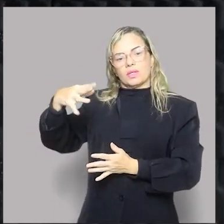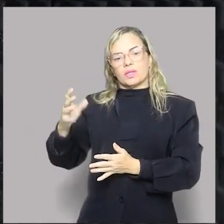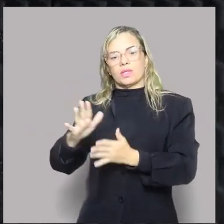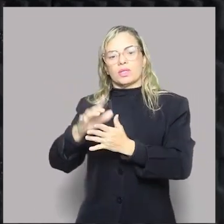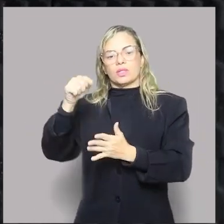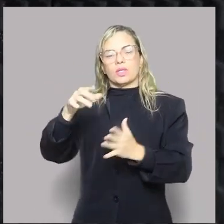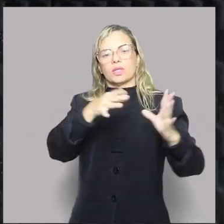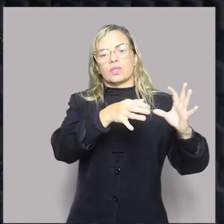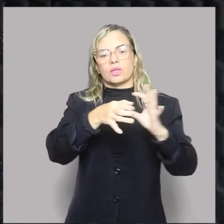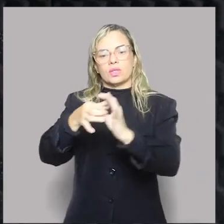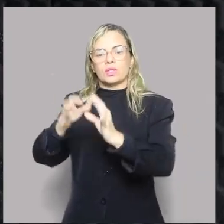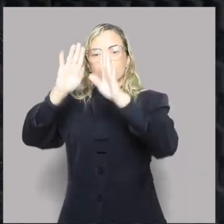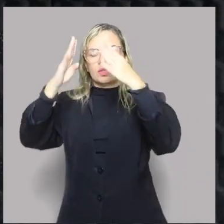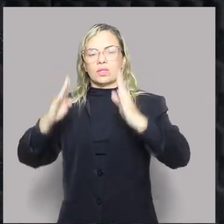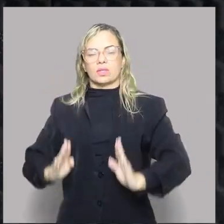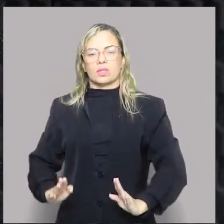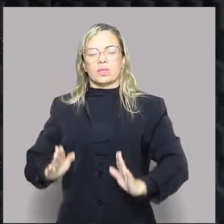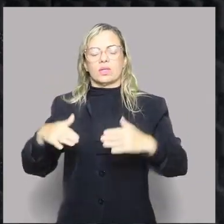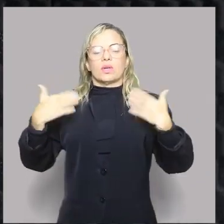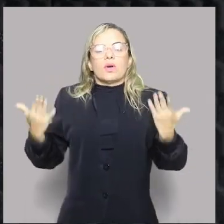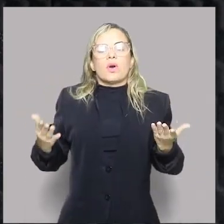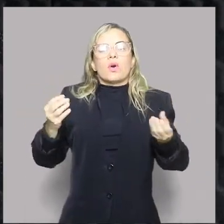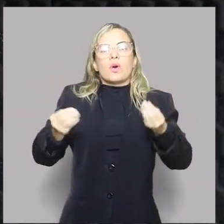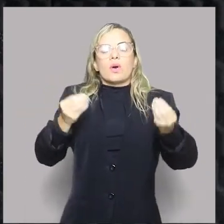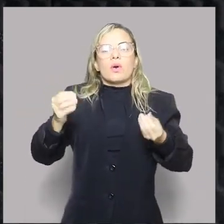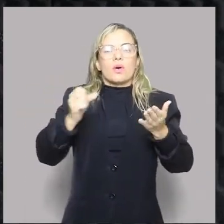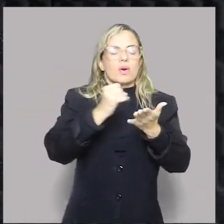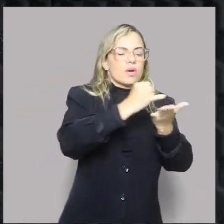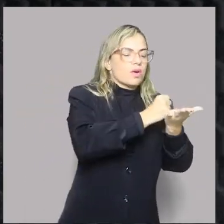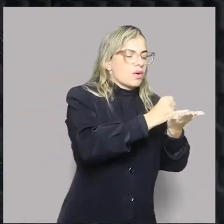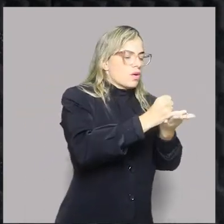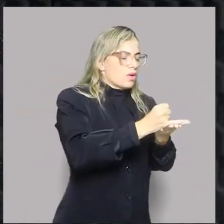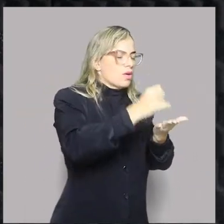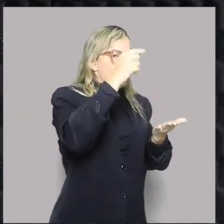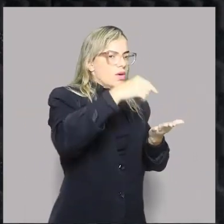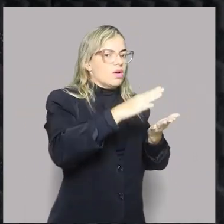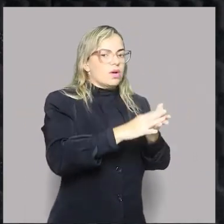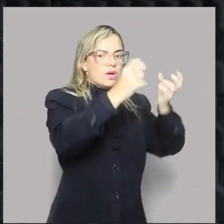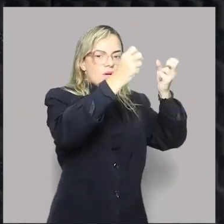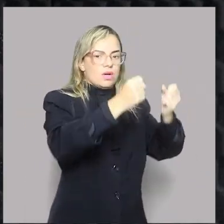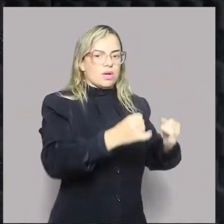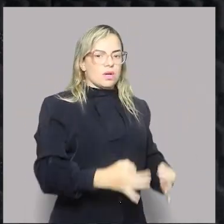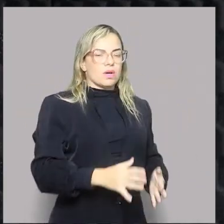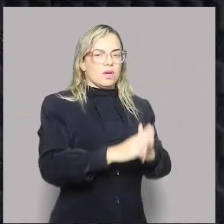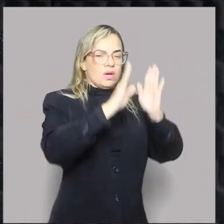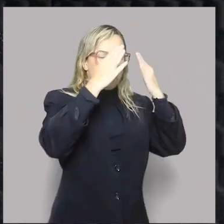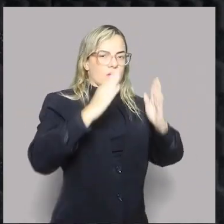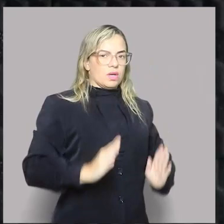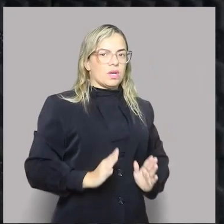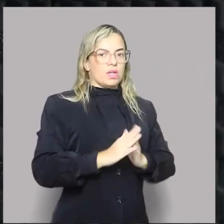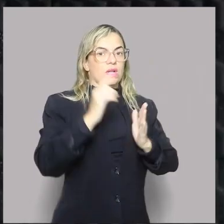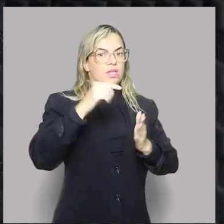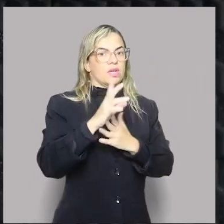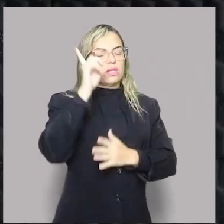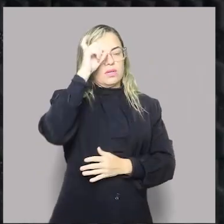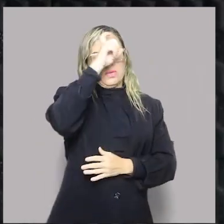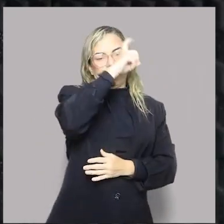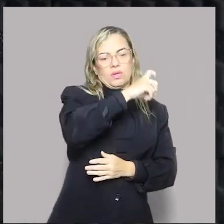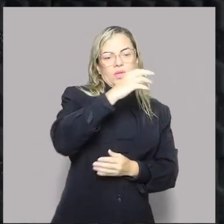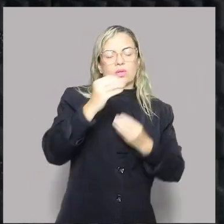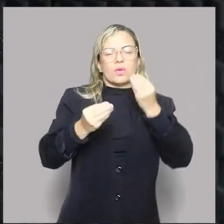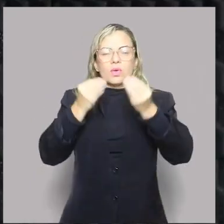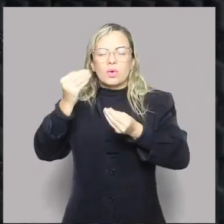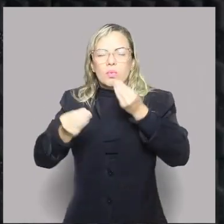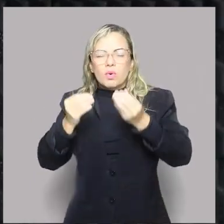obstáculo. Mas a gente vai conhecer agora como é que a gente pode fazer esse parágrafo do desenvolvimento